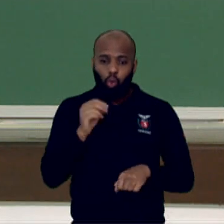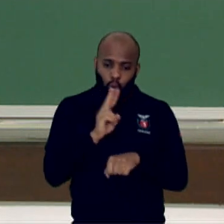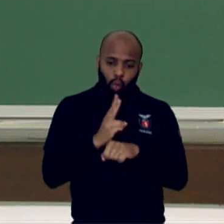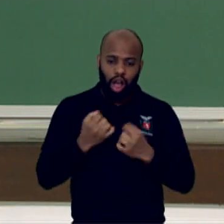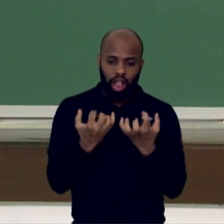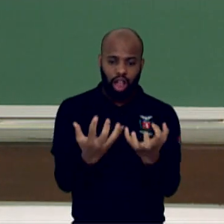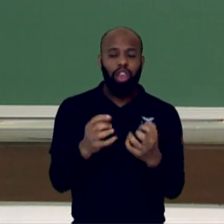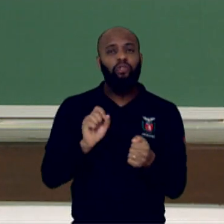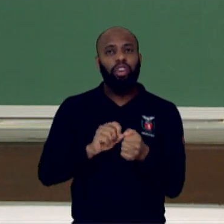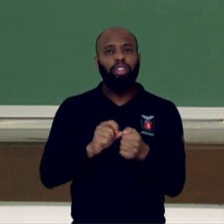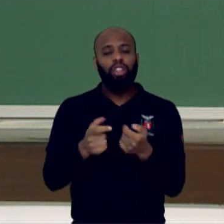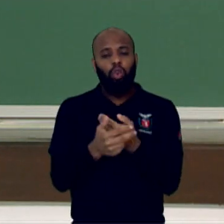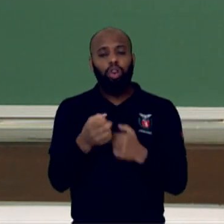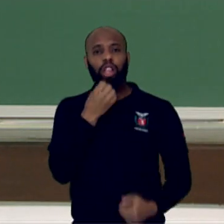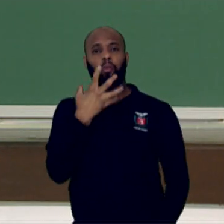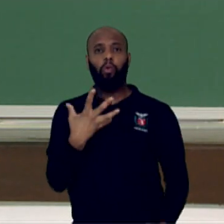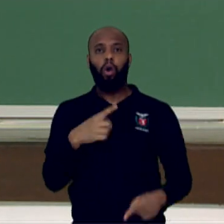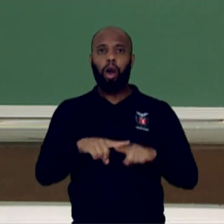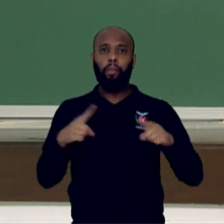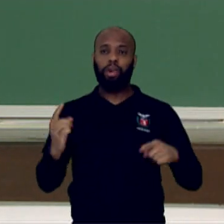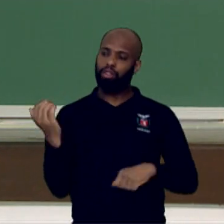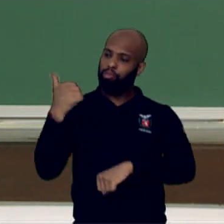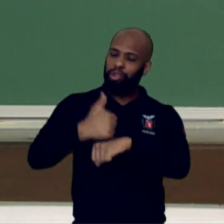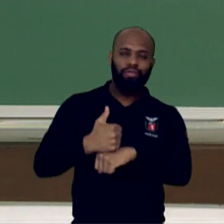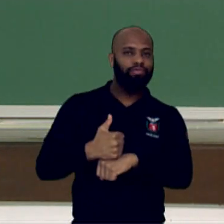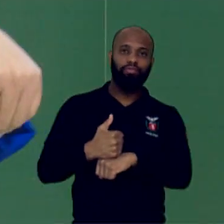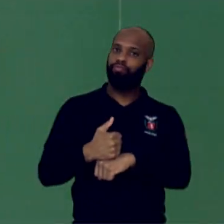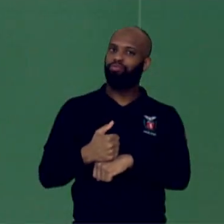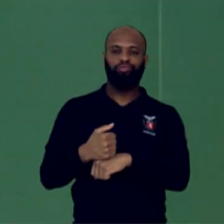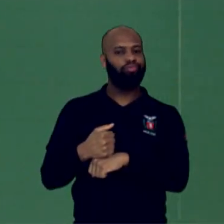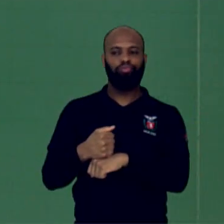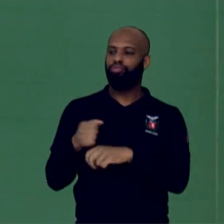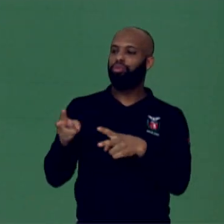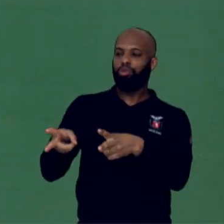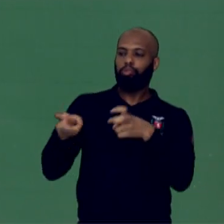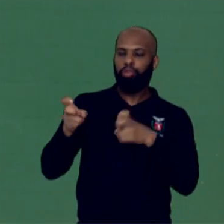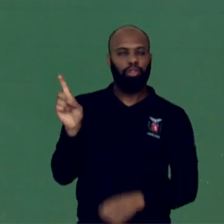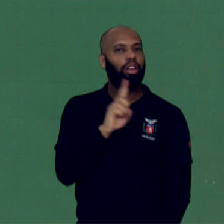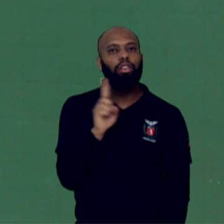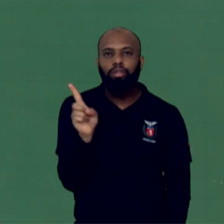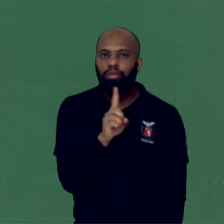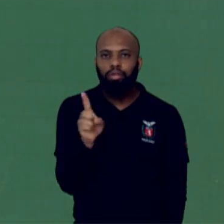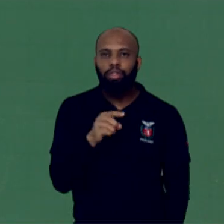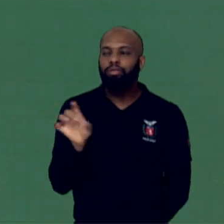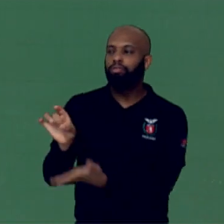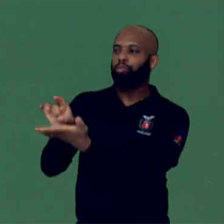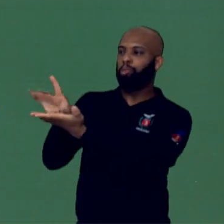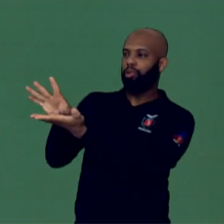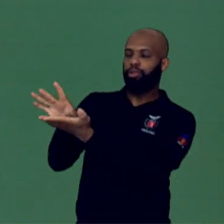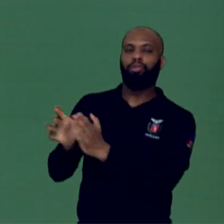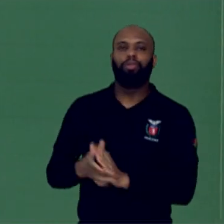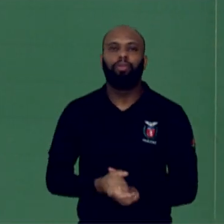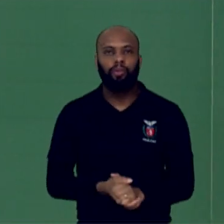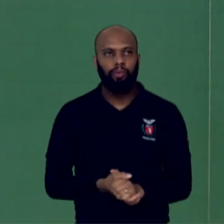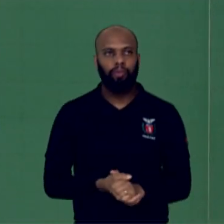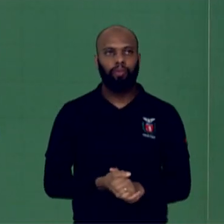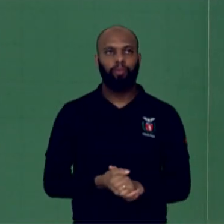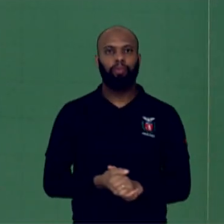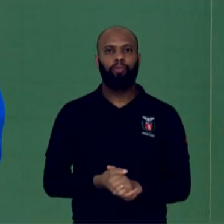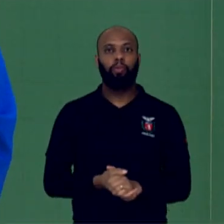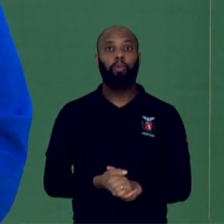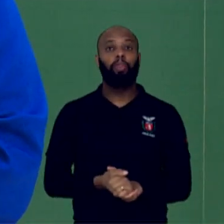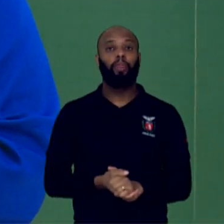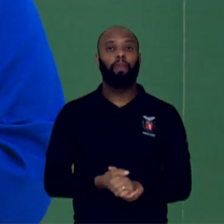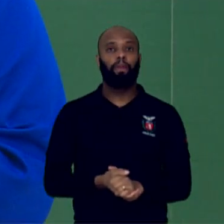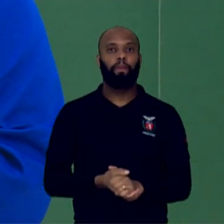boas, mas o patrão não reconheceu e mandou-o embora, ok?